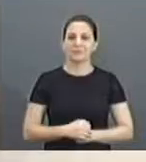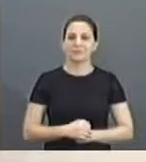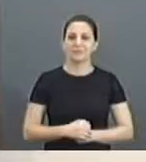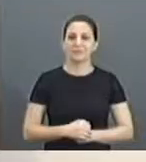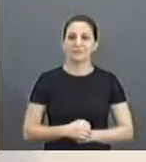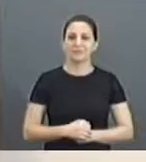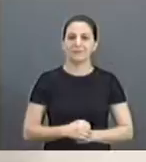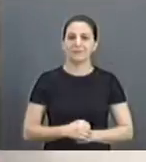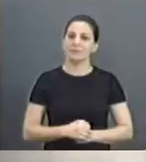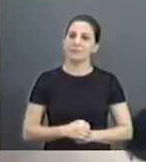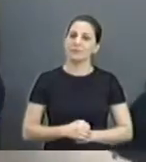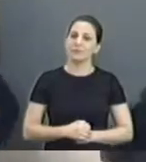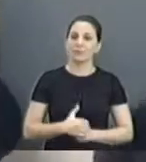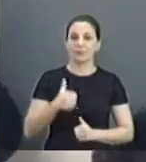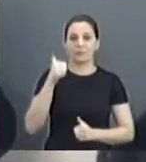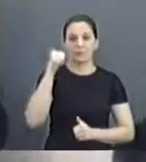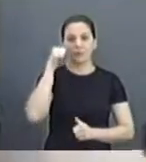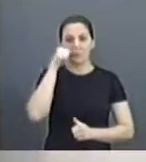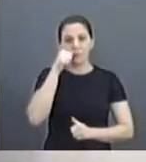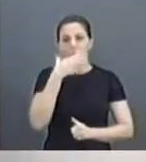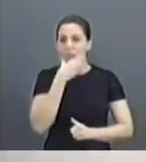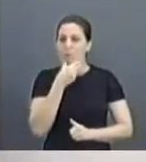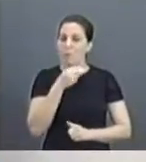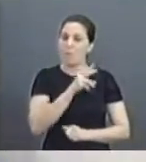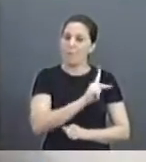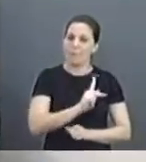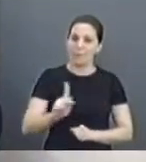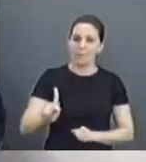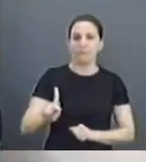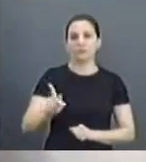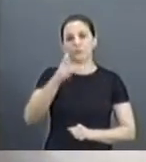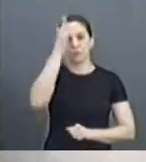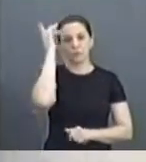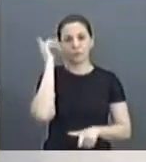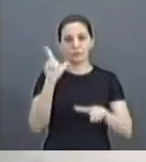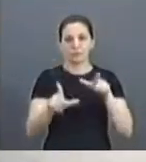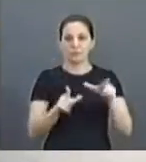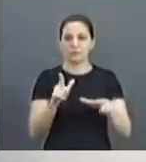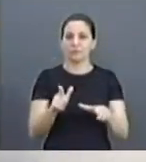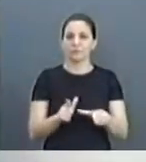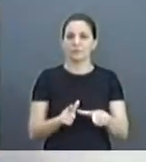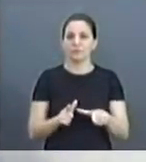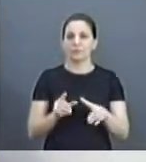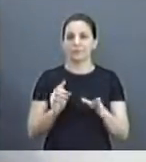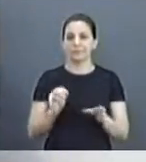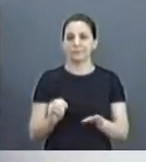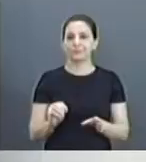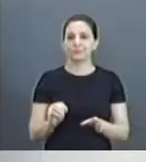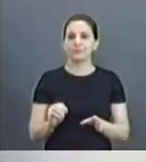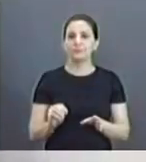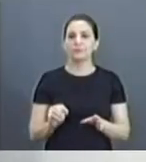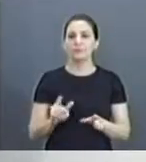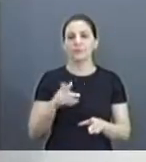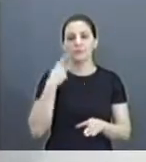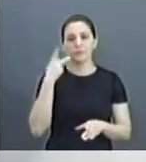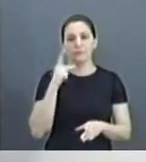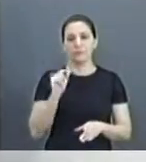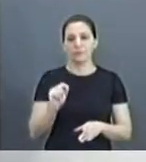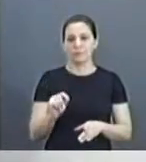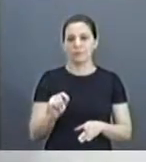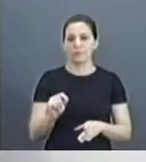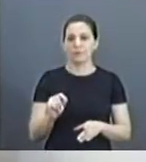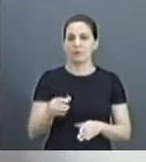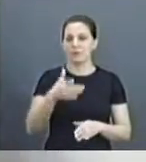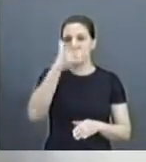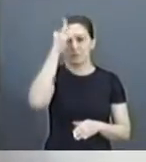senhoras e senhores seu presidente servidores funcionários dos vereadores amigos